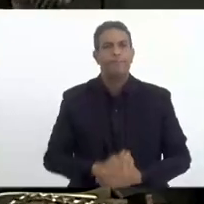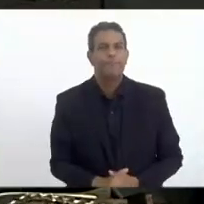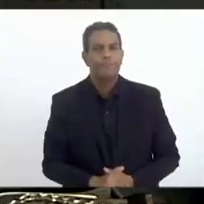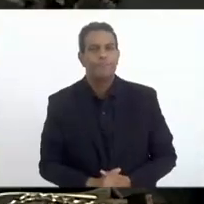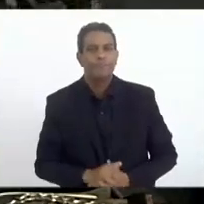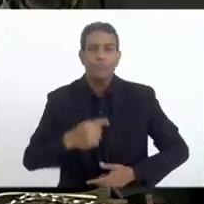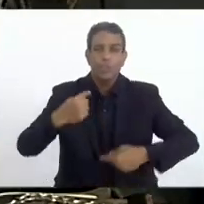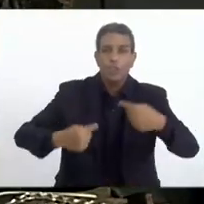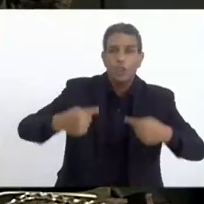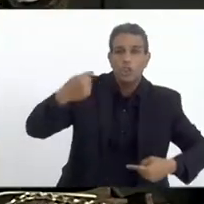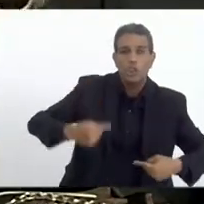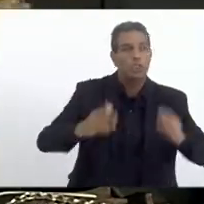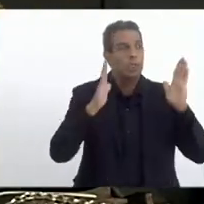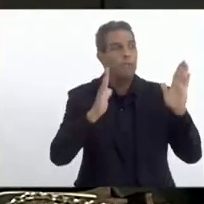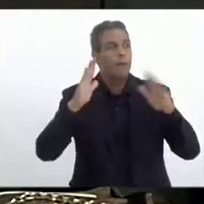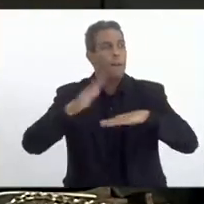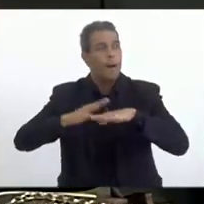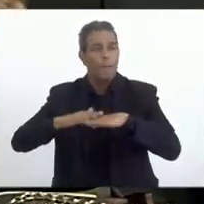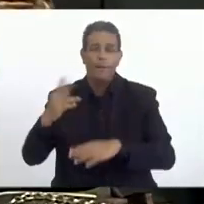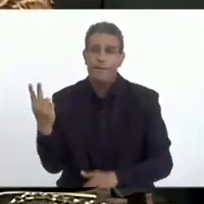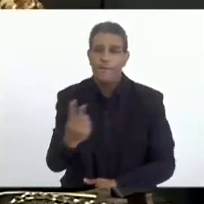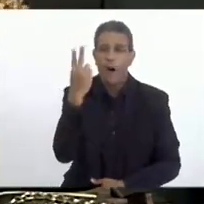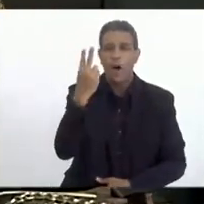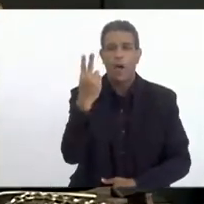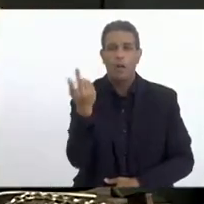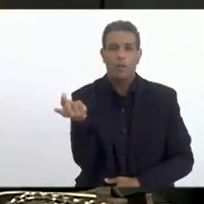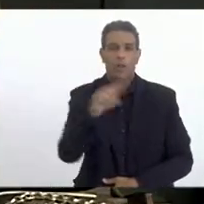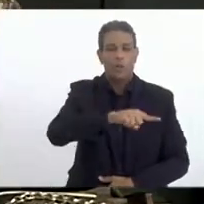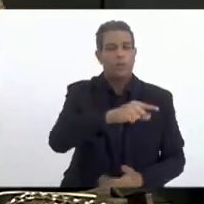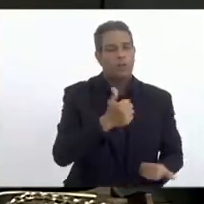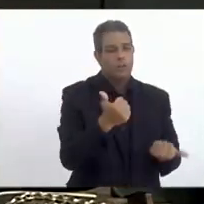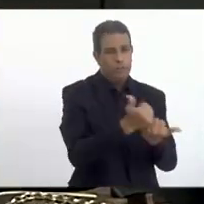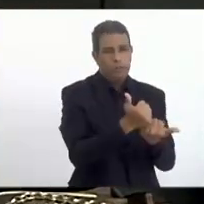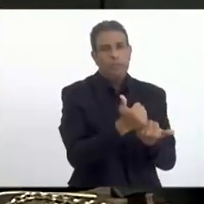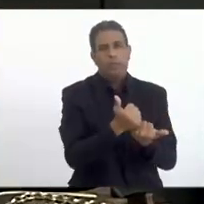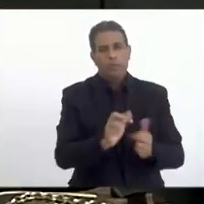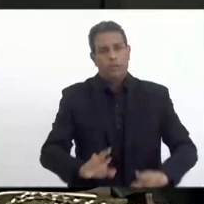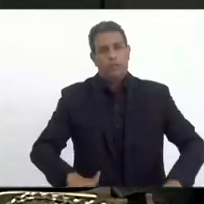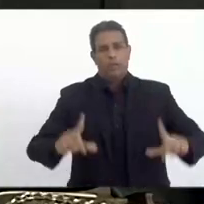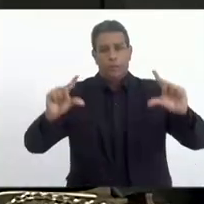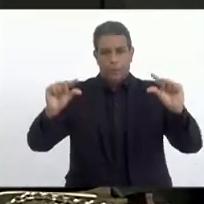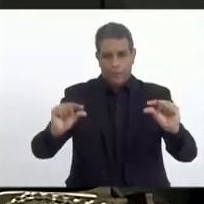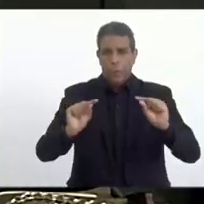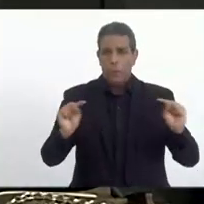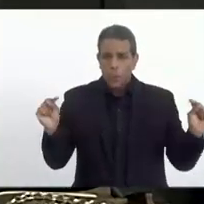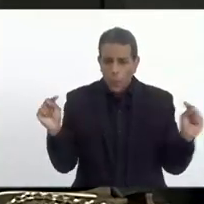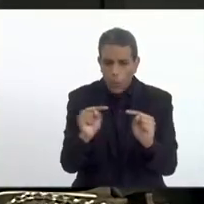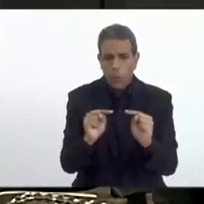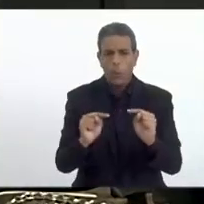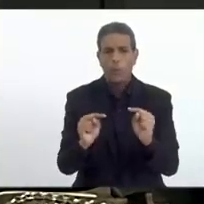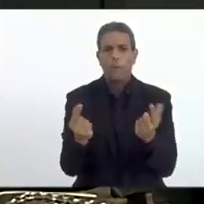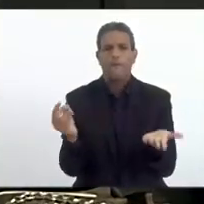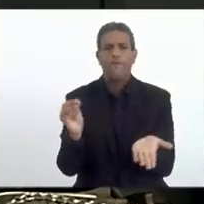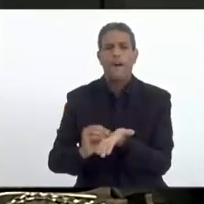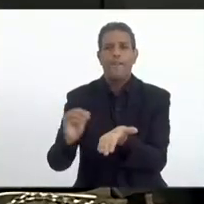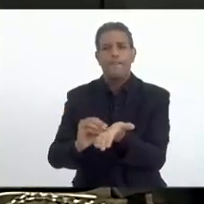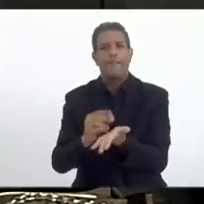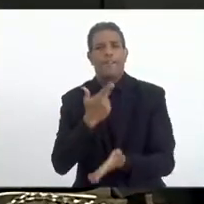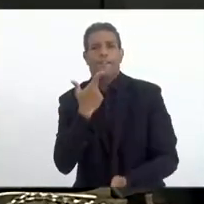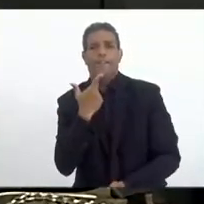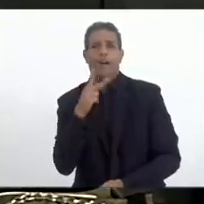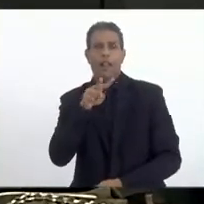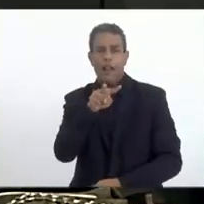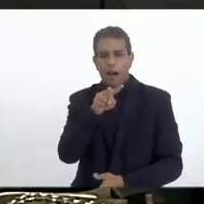essa discrepância de valor entre o especialista e o assistente é muito ruim, porque isso desmotiva. Eu falo